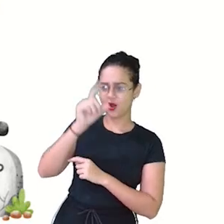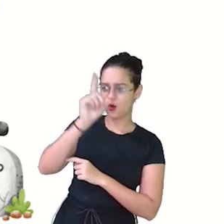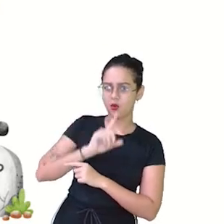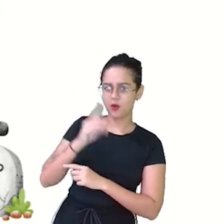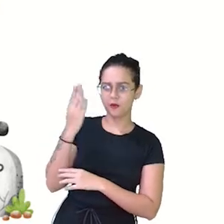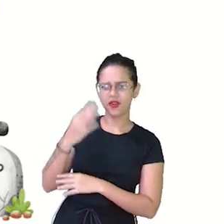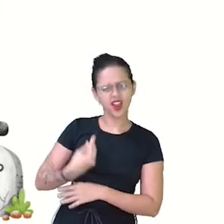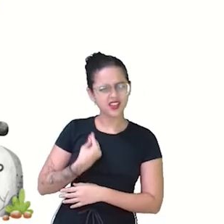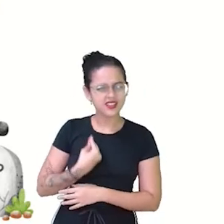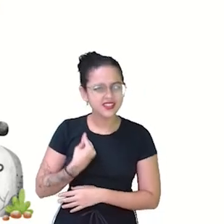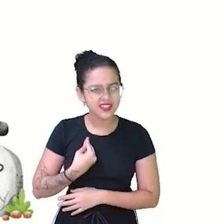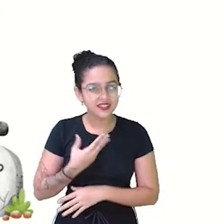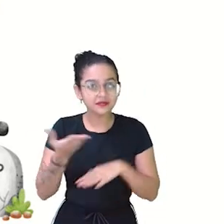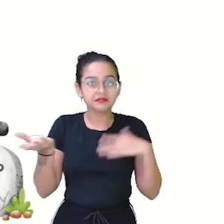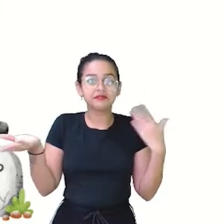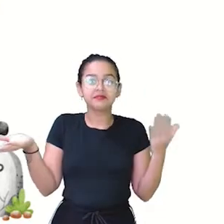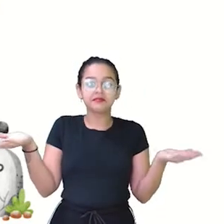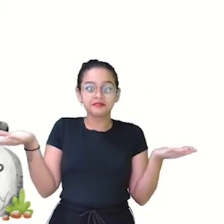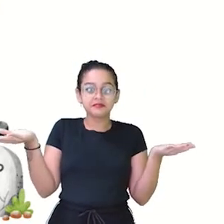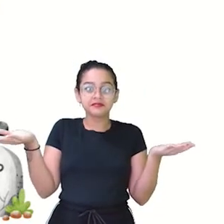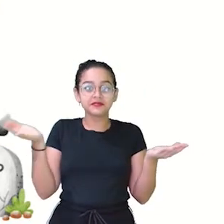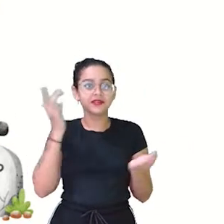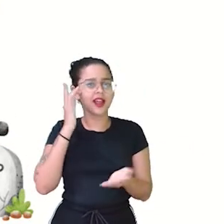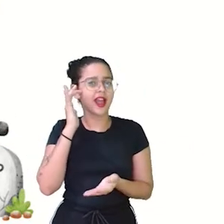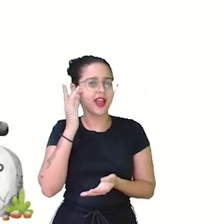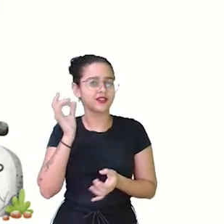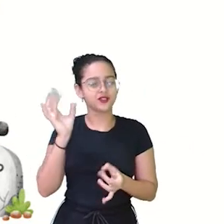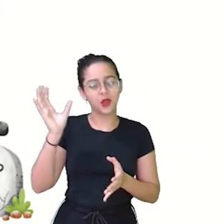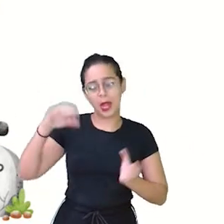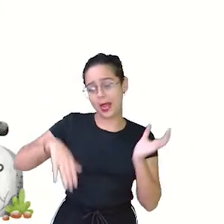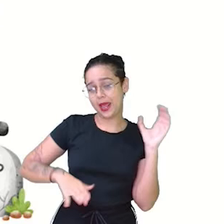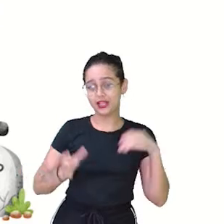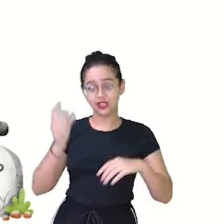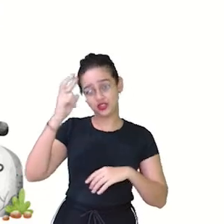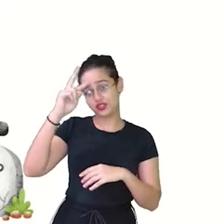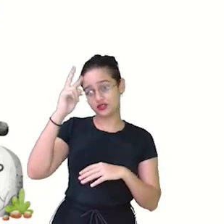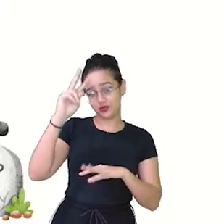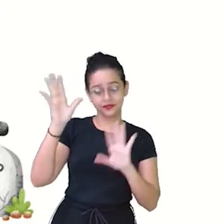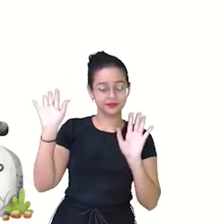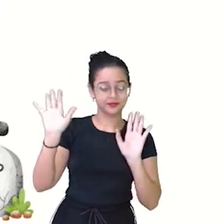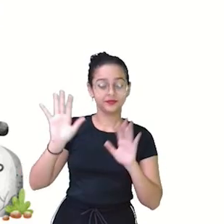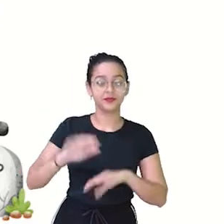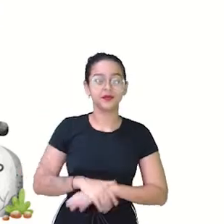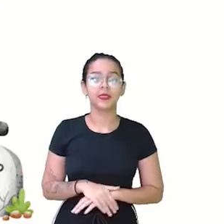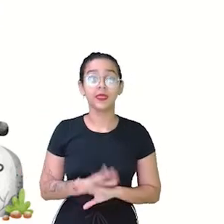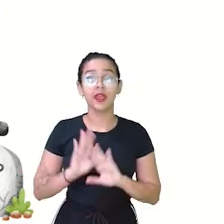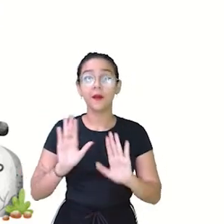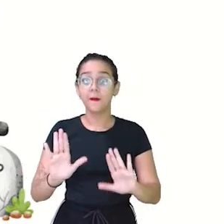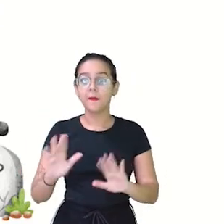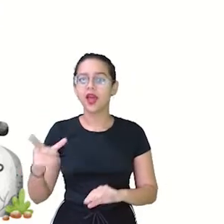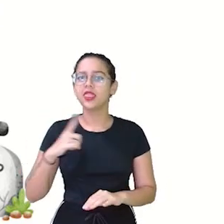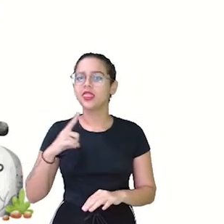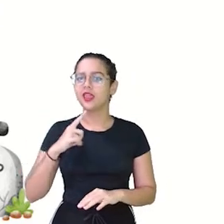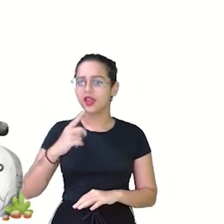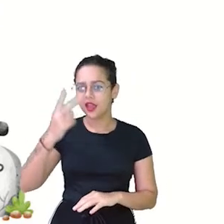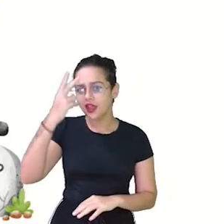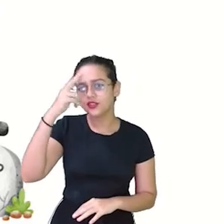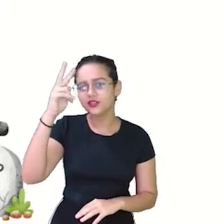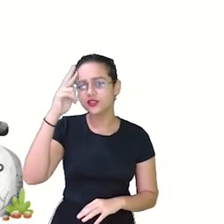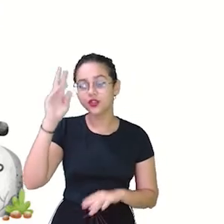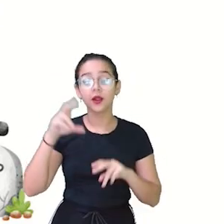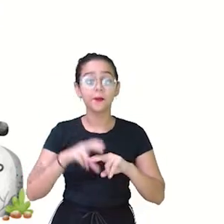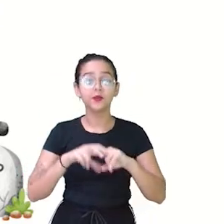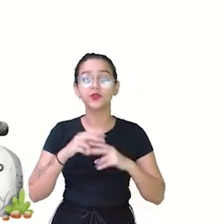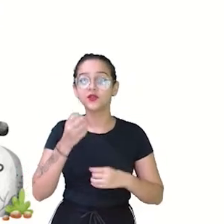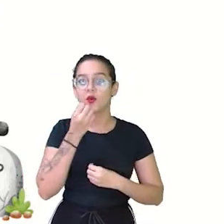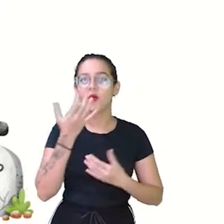Isso existe? Acho que isso é só lenda, né, gente? Mas tem a história, não é? E por isso que eu